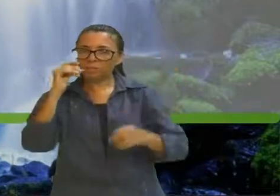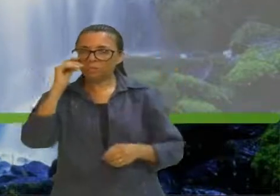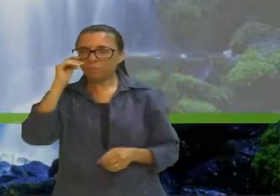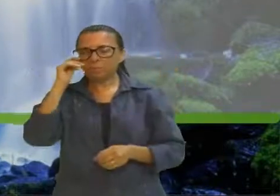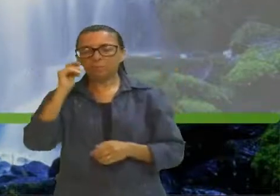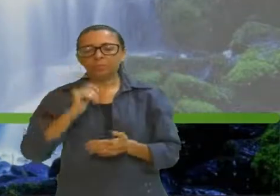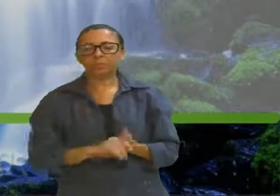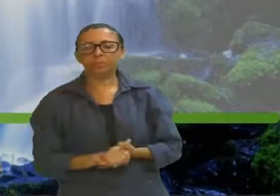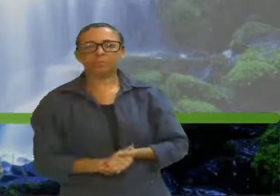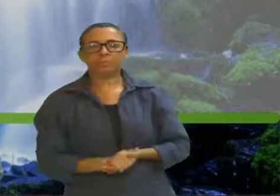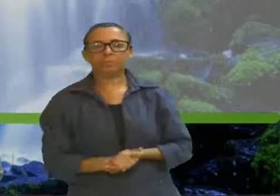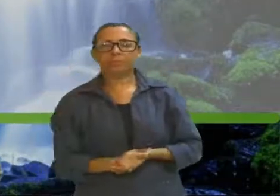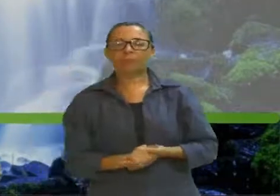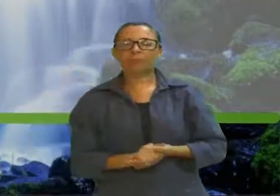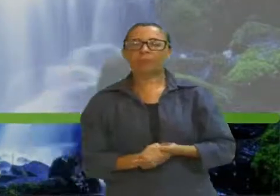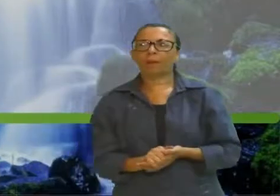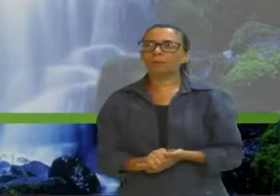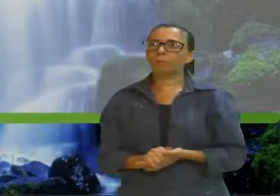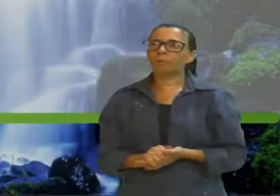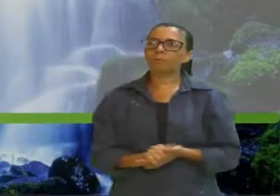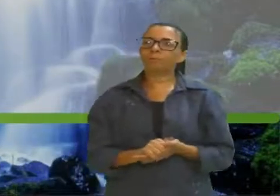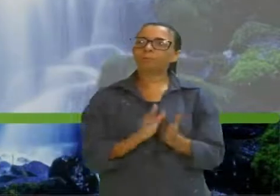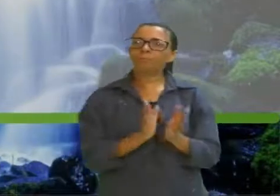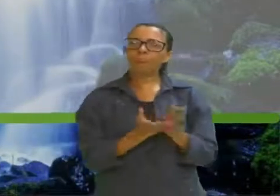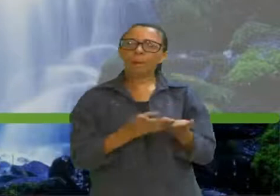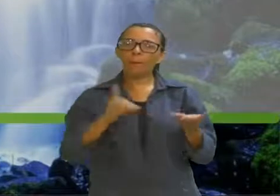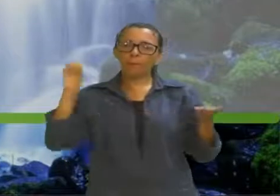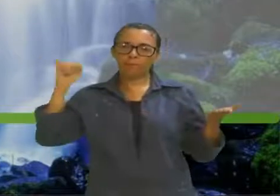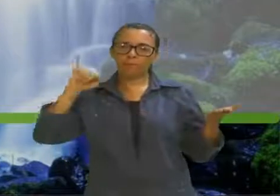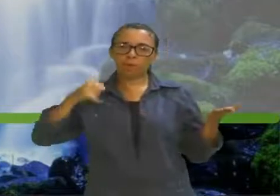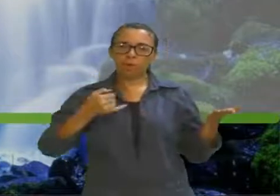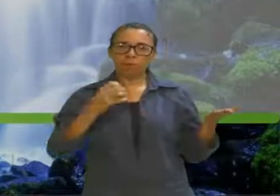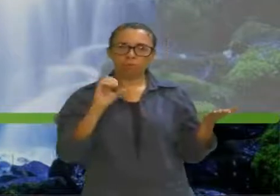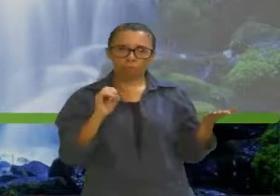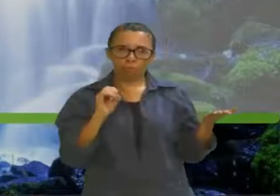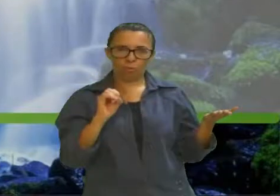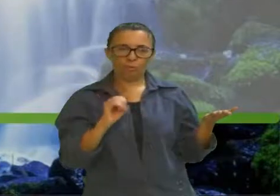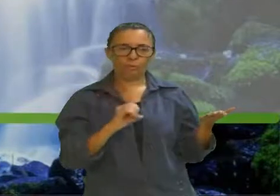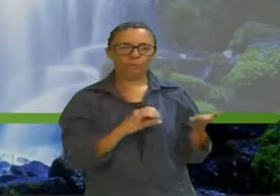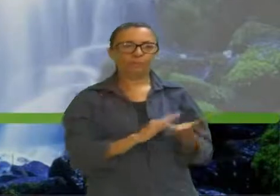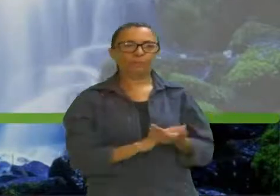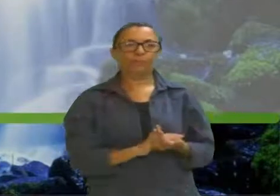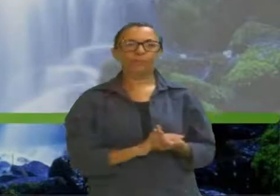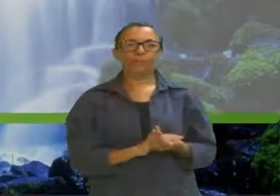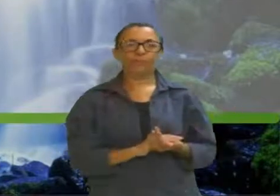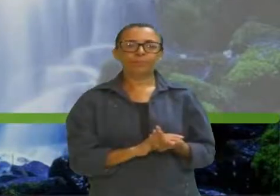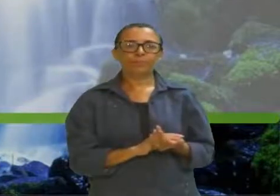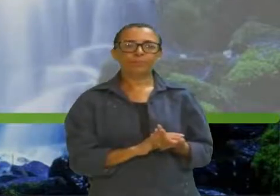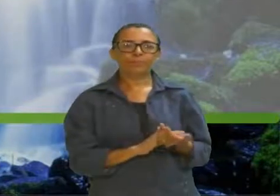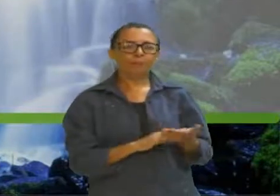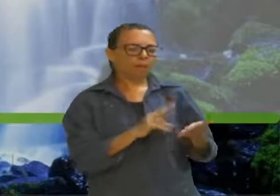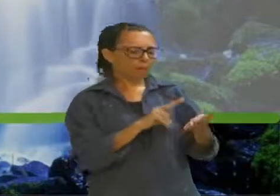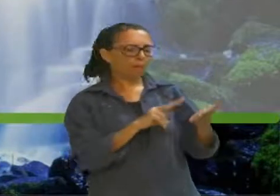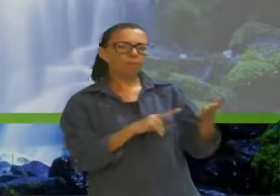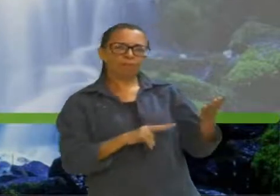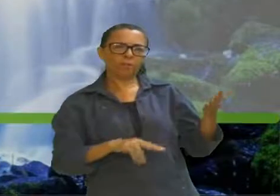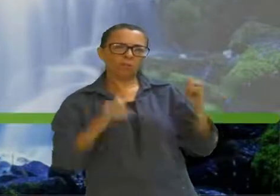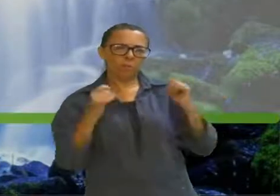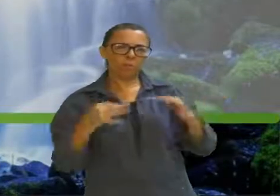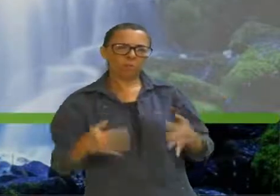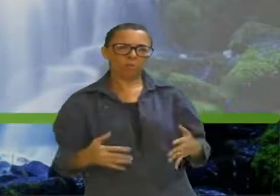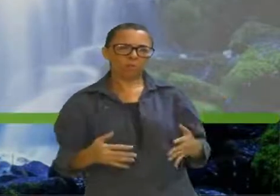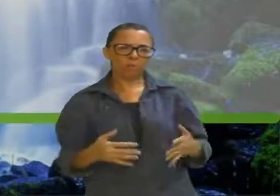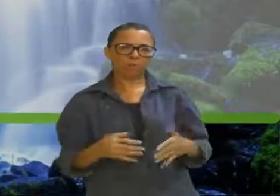15, para eu amar a Deus, eu tenho que obedecer os seus mandamentos, disse Jesus.